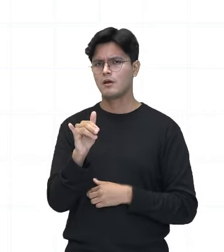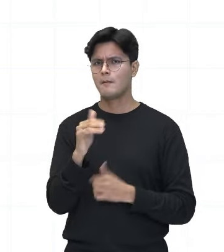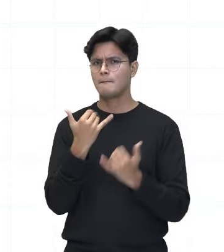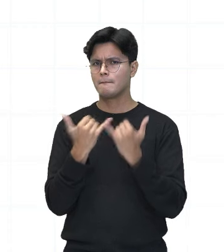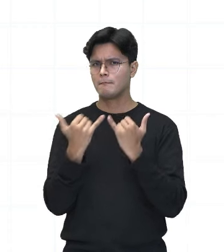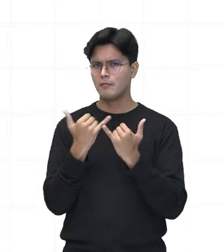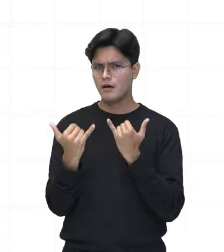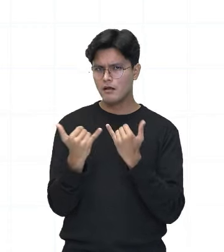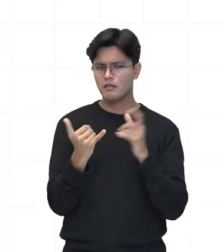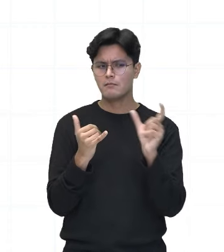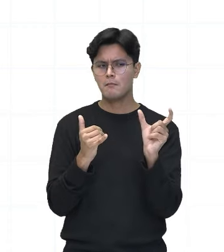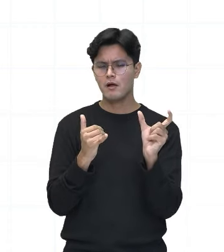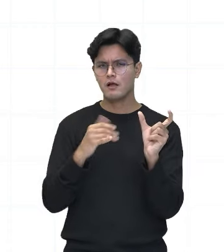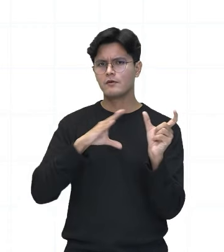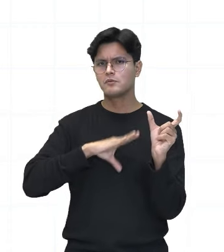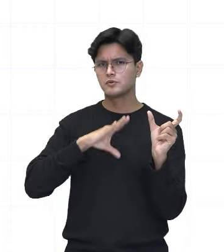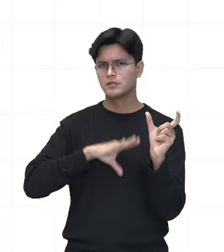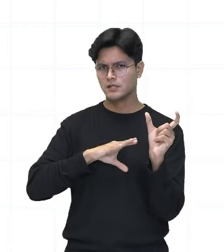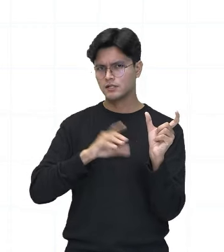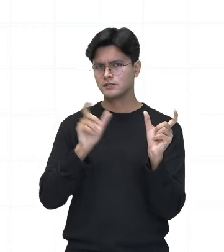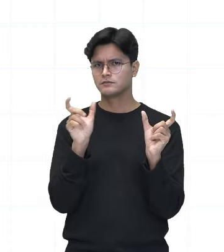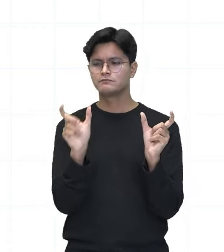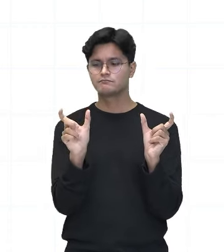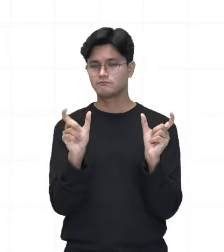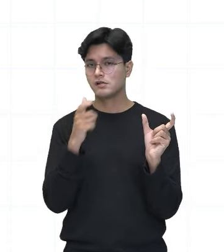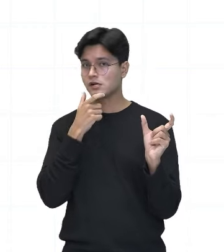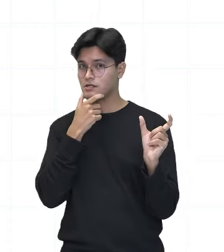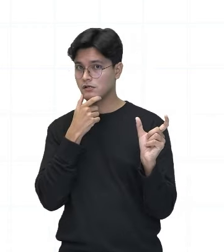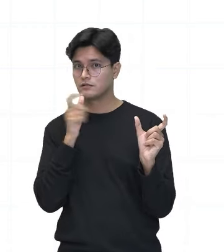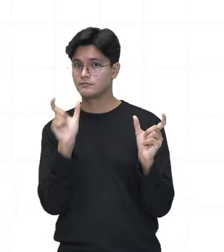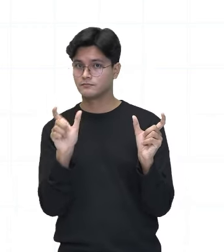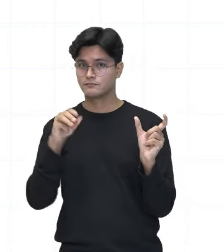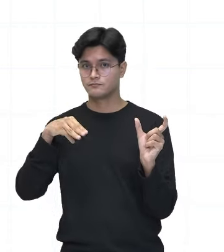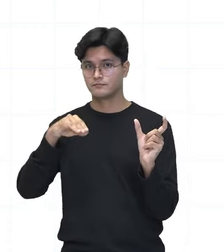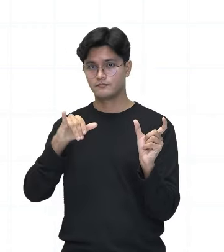português? Mystery. Palavra em português seria